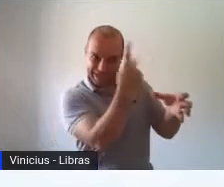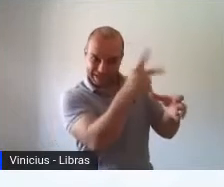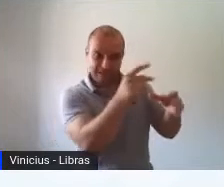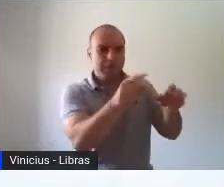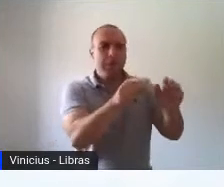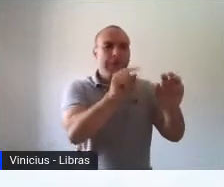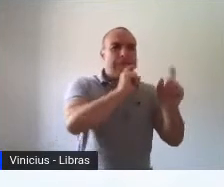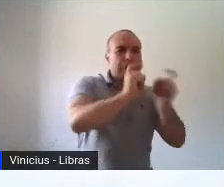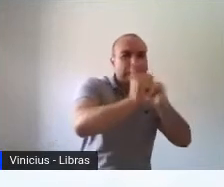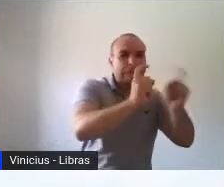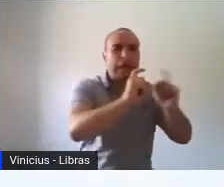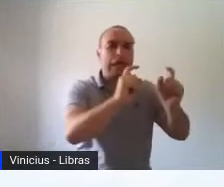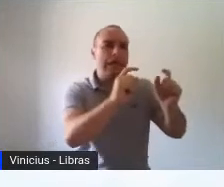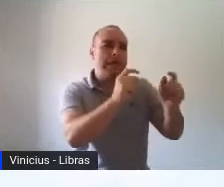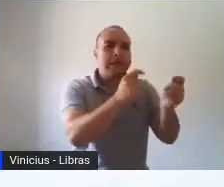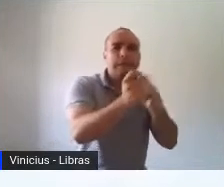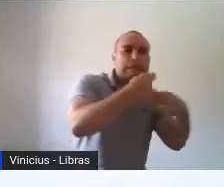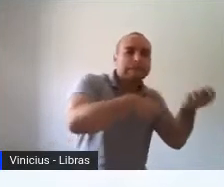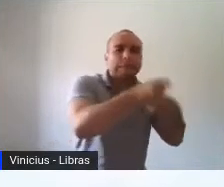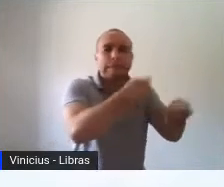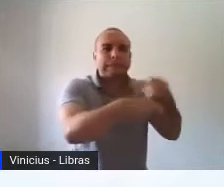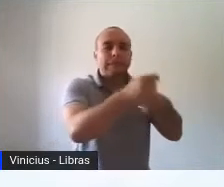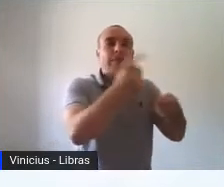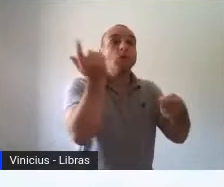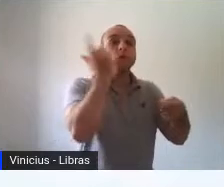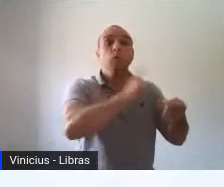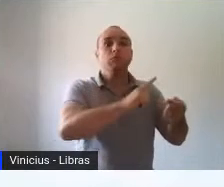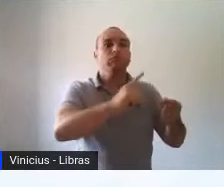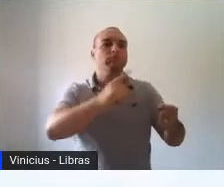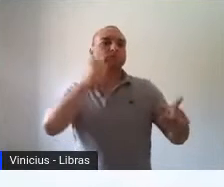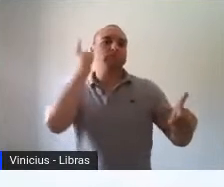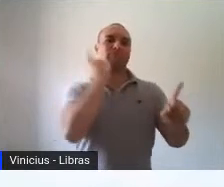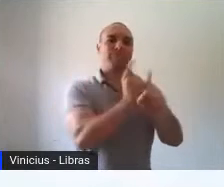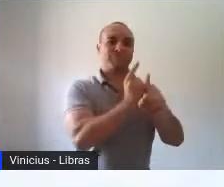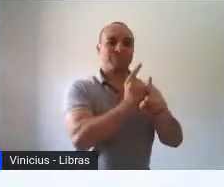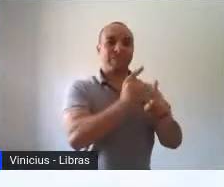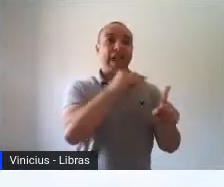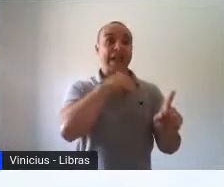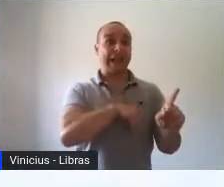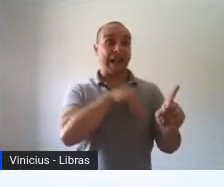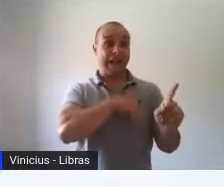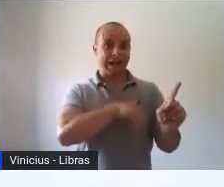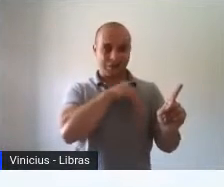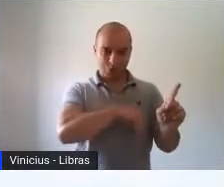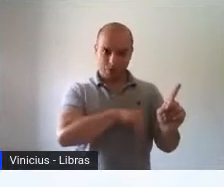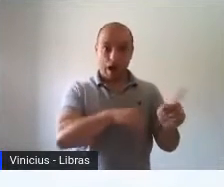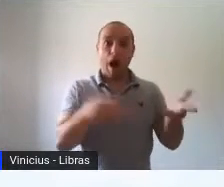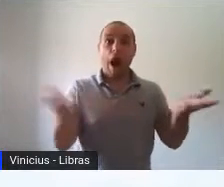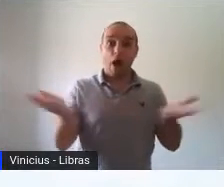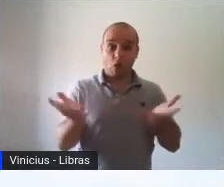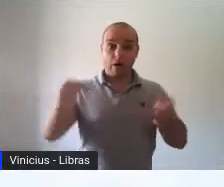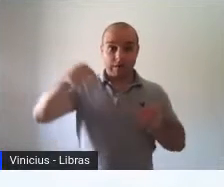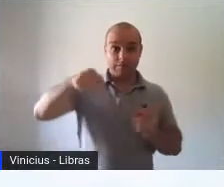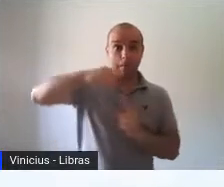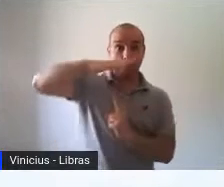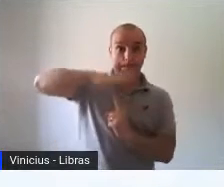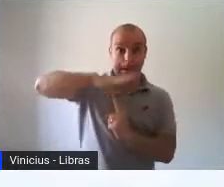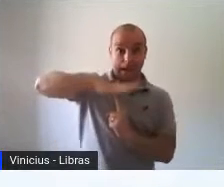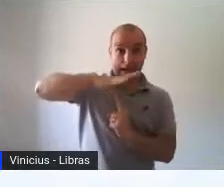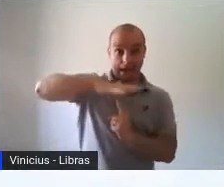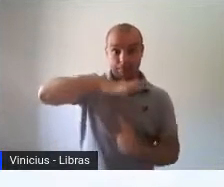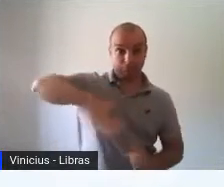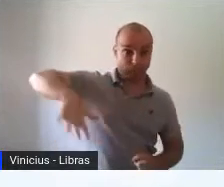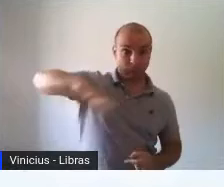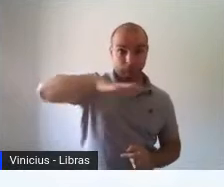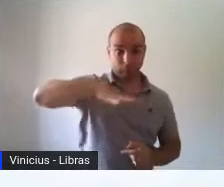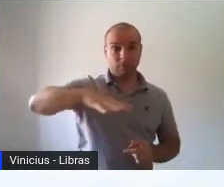análises, e chegaram a um percentual, a um valor do salário mínimo regional, que nesse momento está em poder do